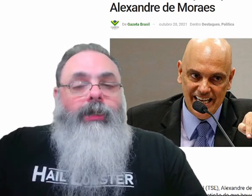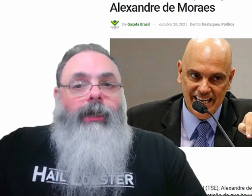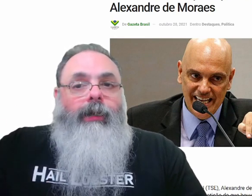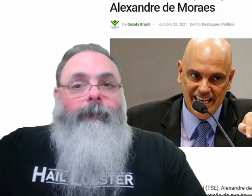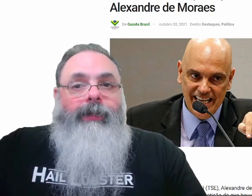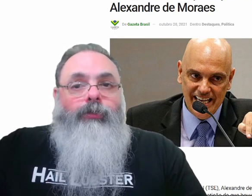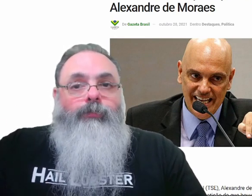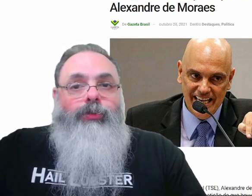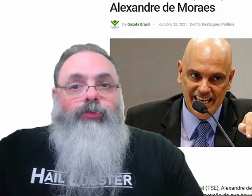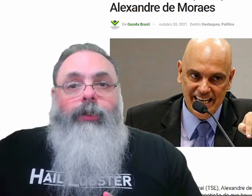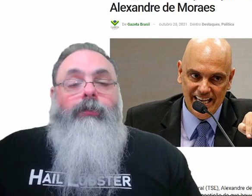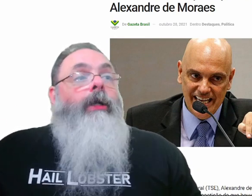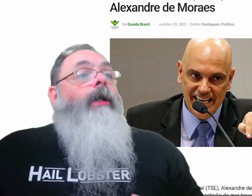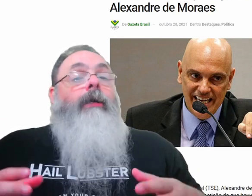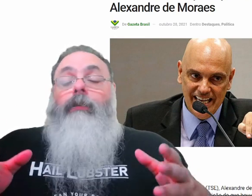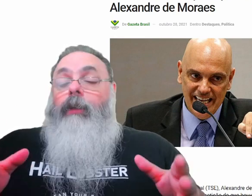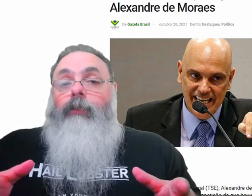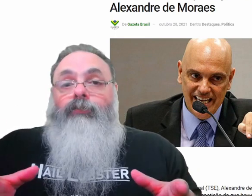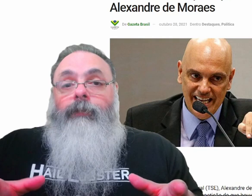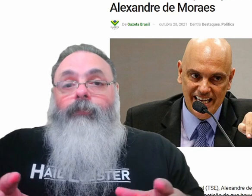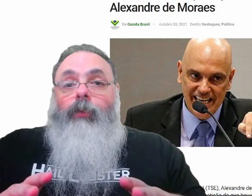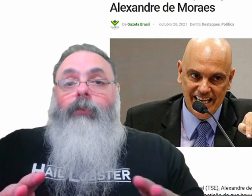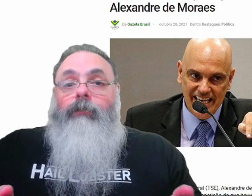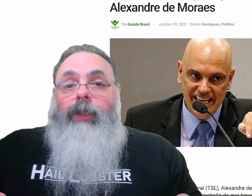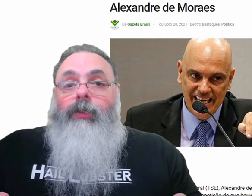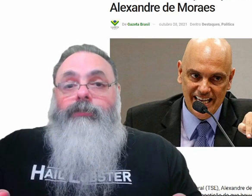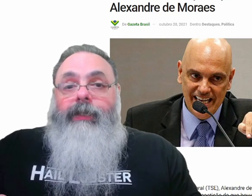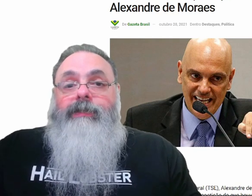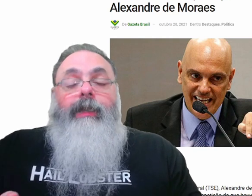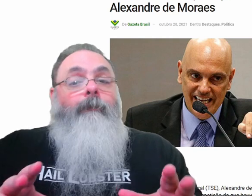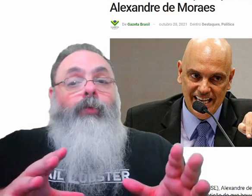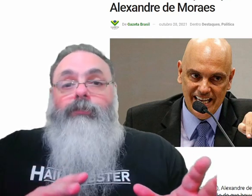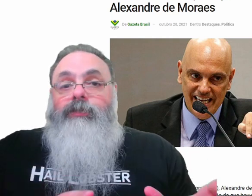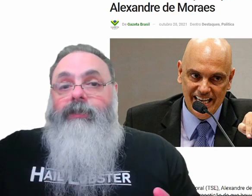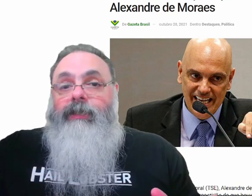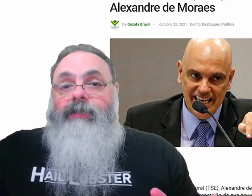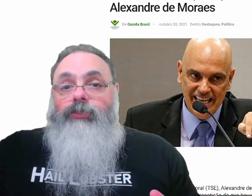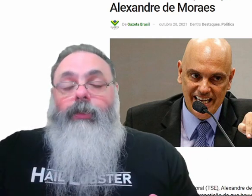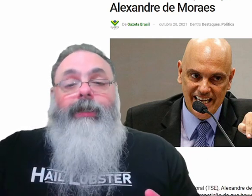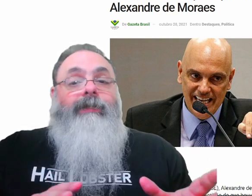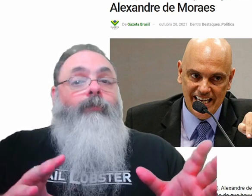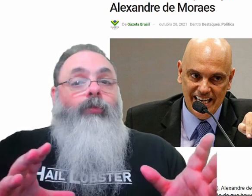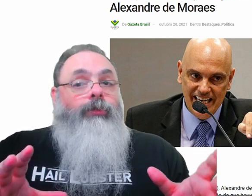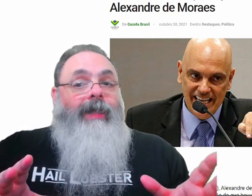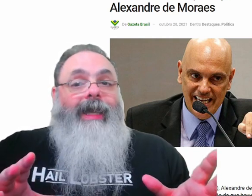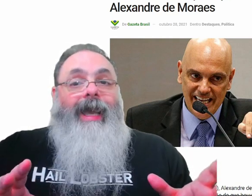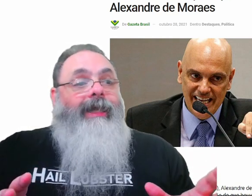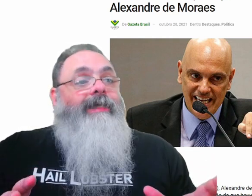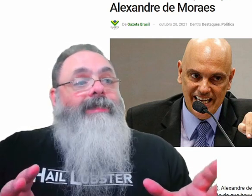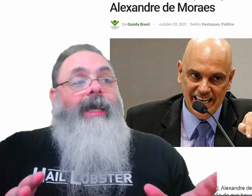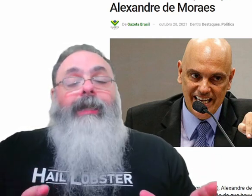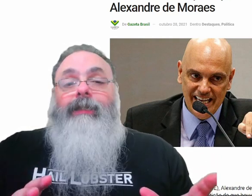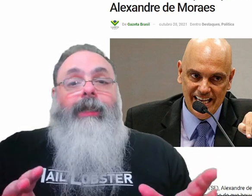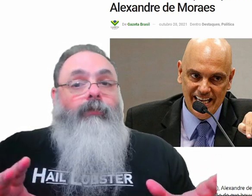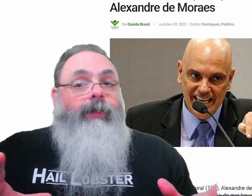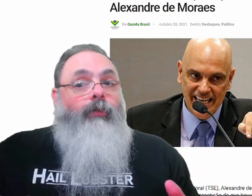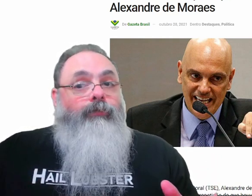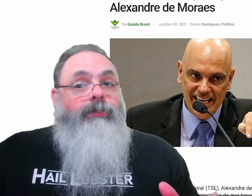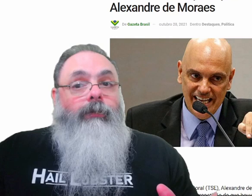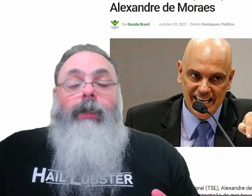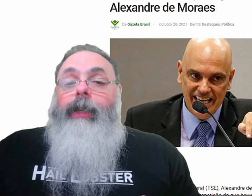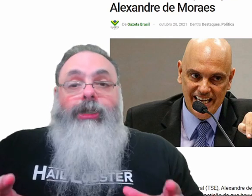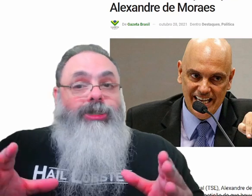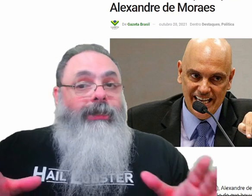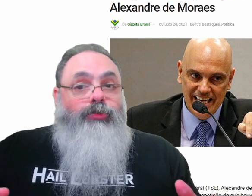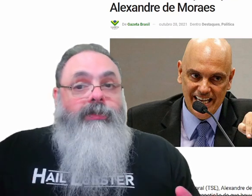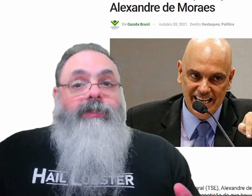durante a campanha de 2018 e enfim o negócio é esse é muito estranho essa história tá muito na cara que esse cara tá querendo